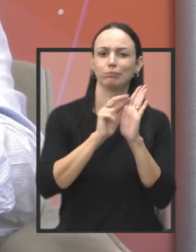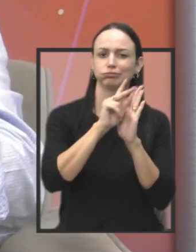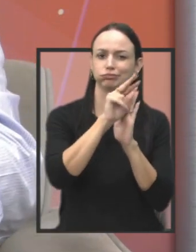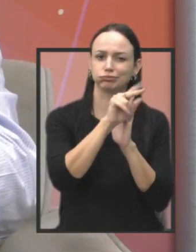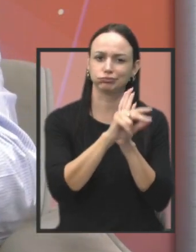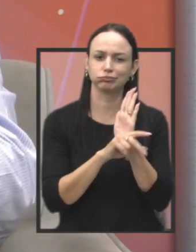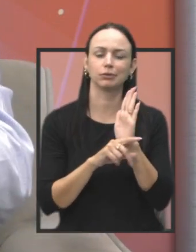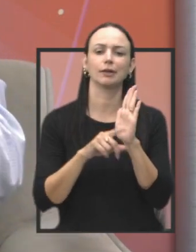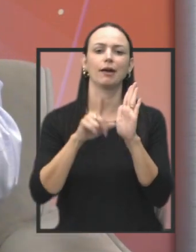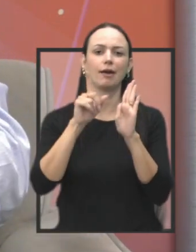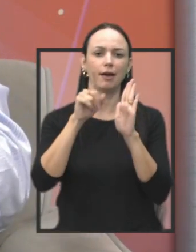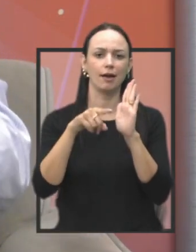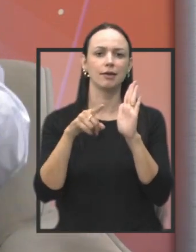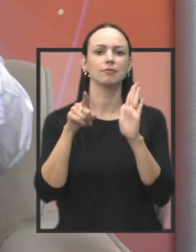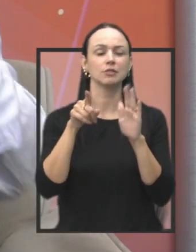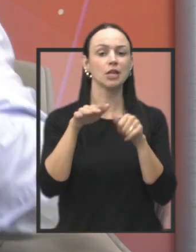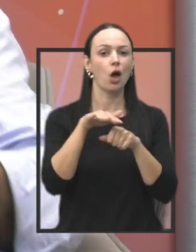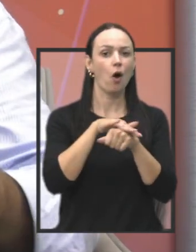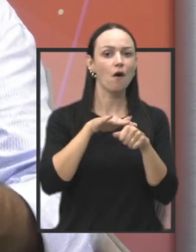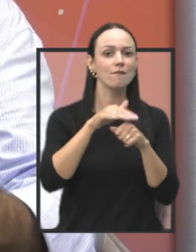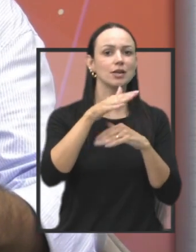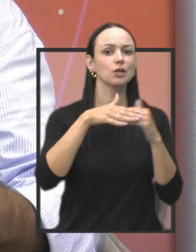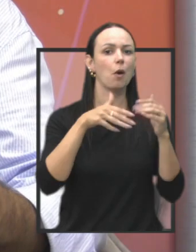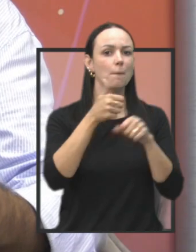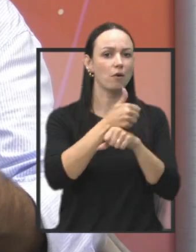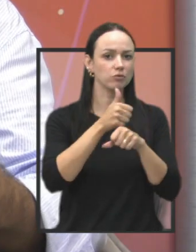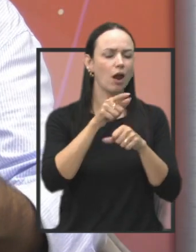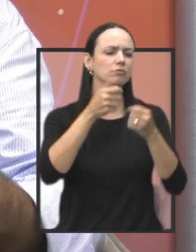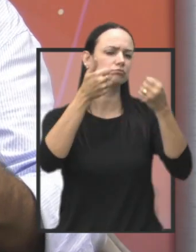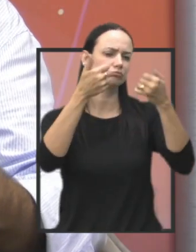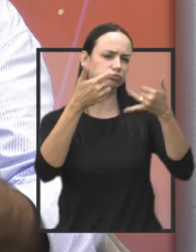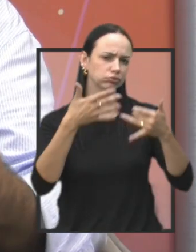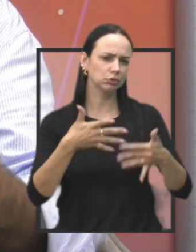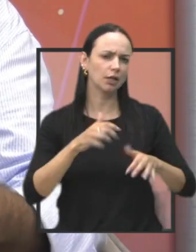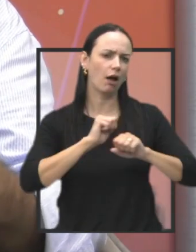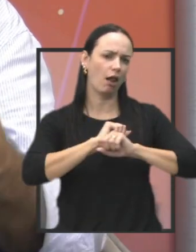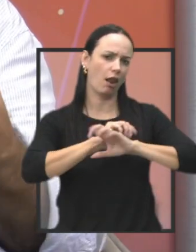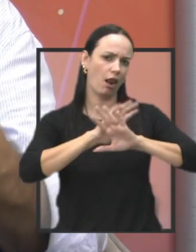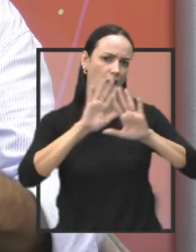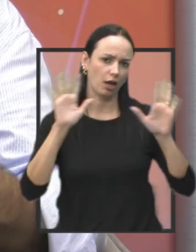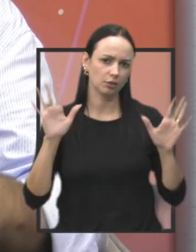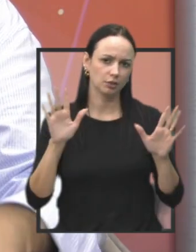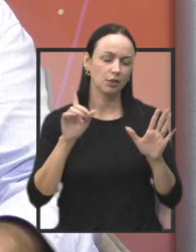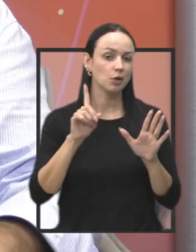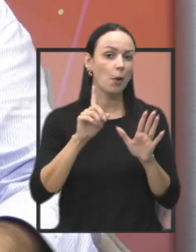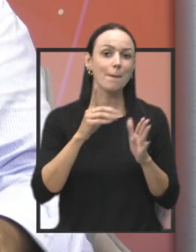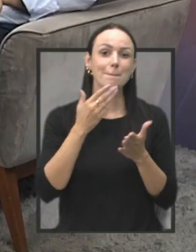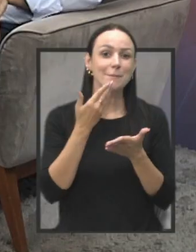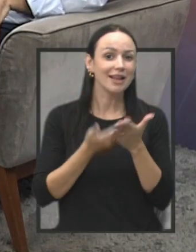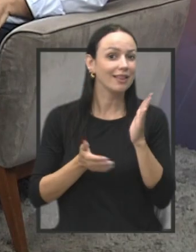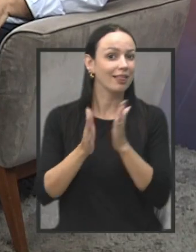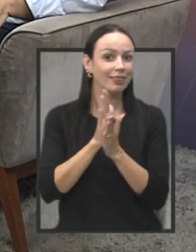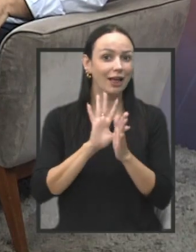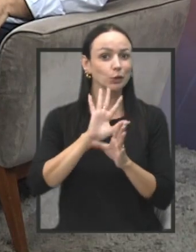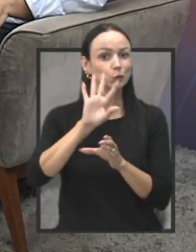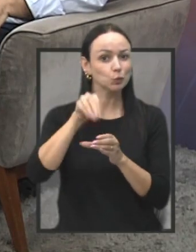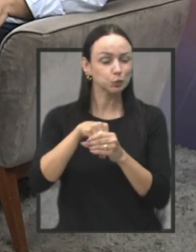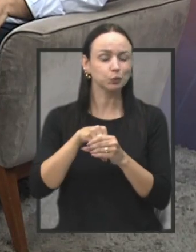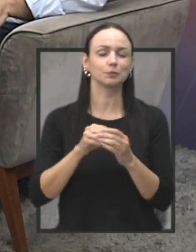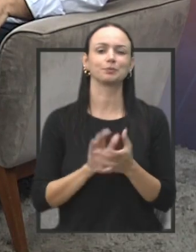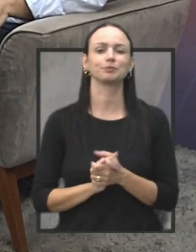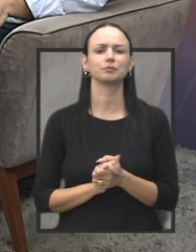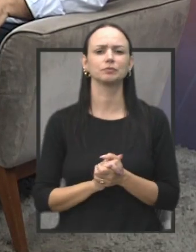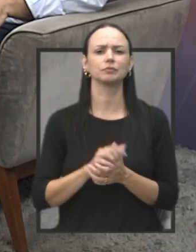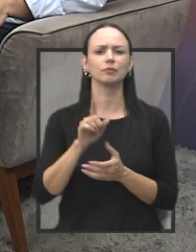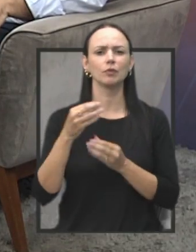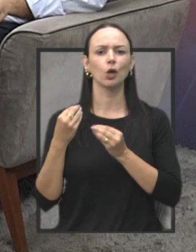conversa com o profissional, isso tudo é esclarecido para não deixar nada de fora. Essa questão da doação